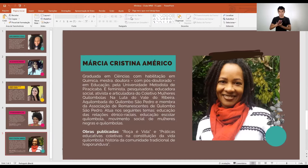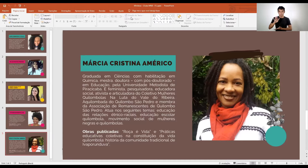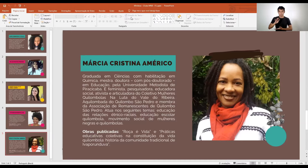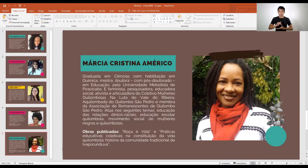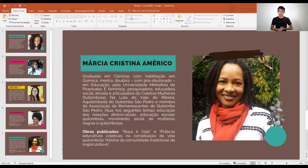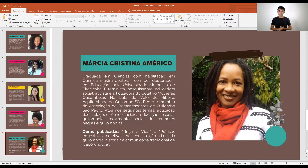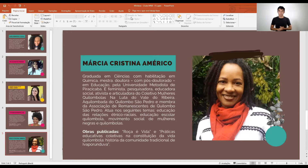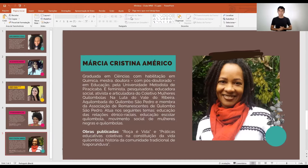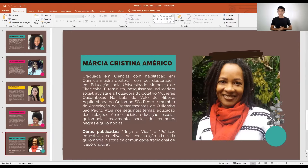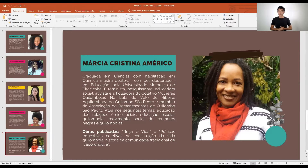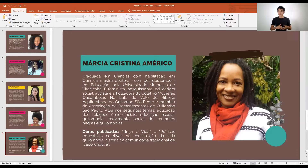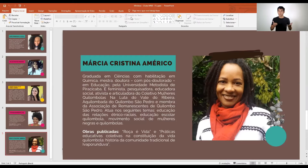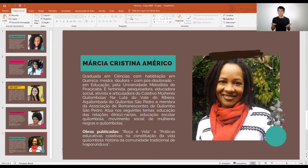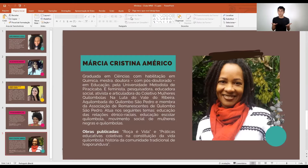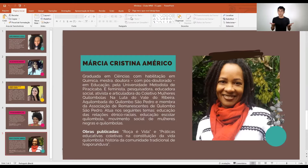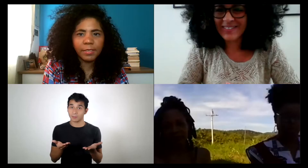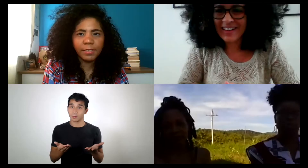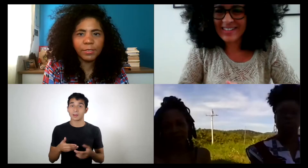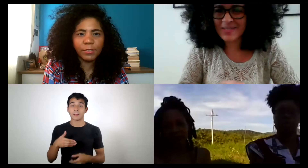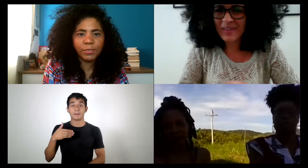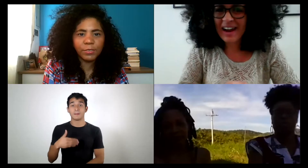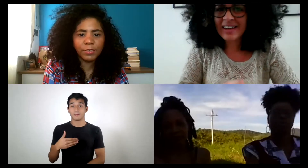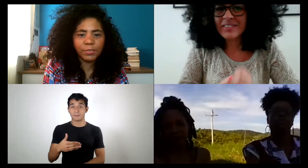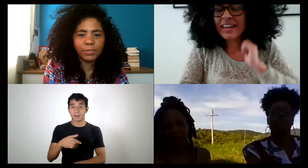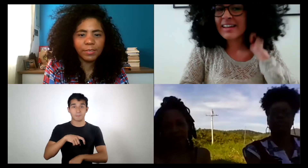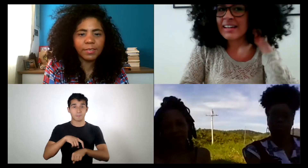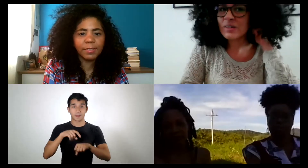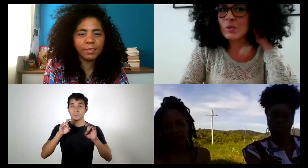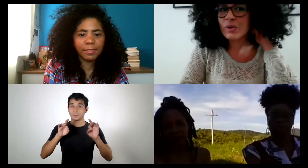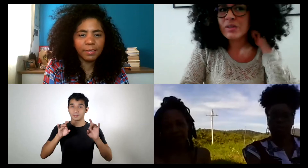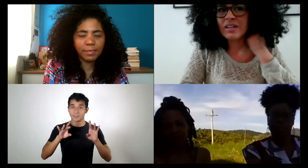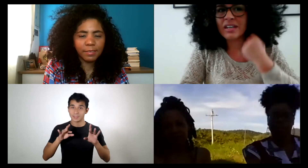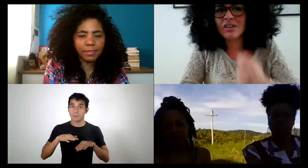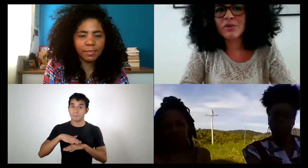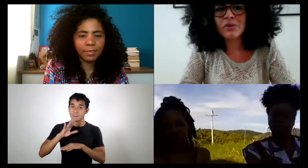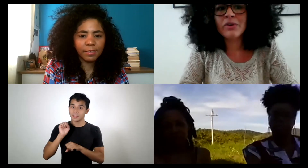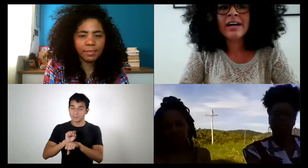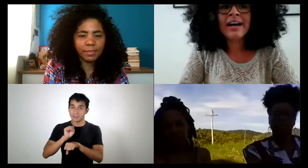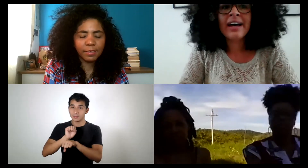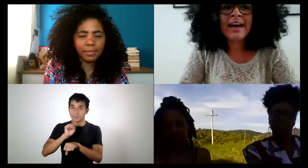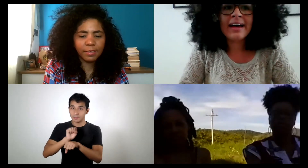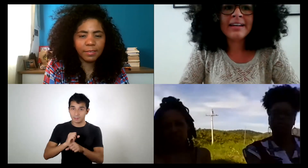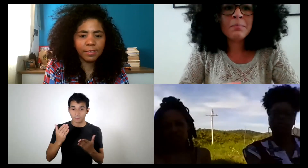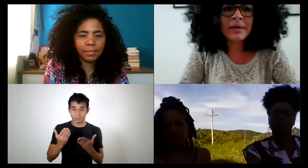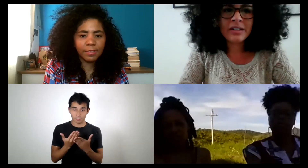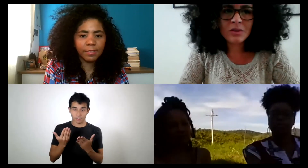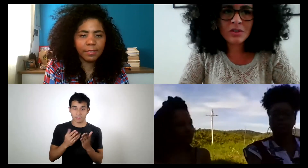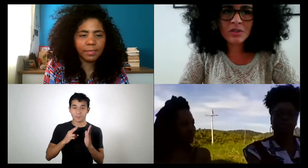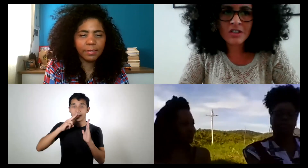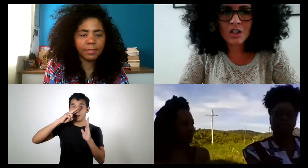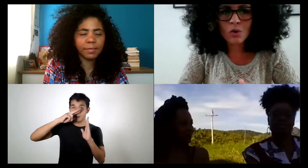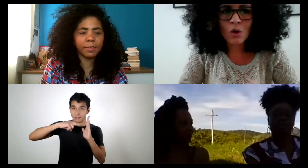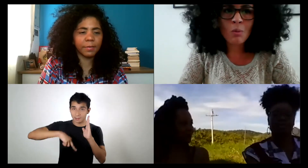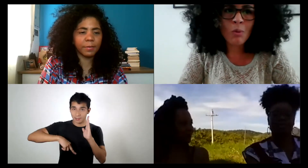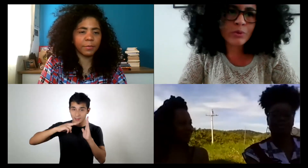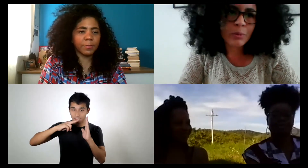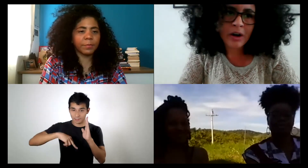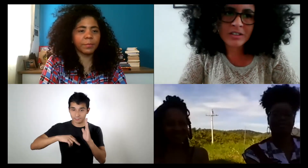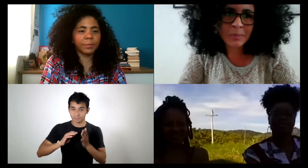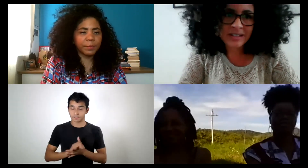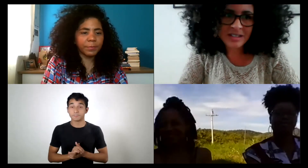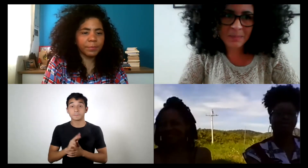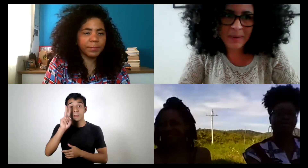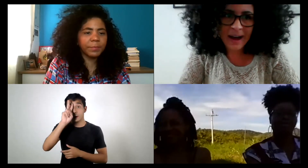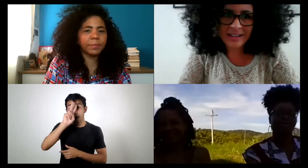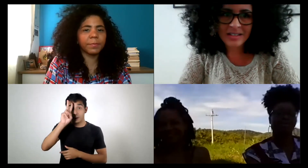gente vai, né, partir para o momento mais esperado, que é da leitura do livro. Lembrando, gente, que todo mundo